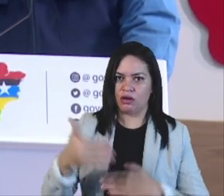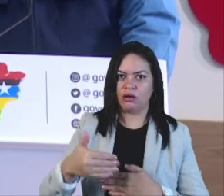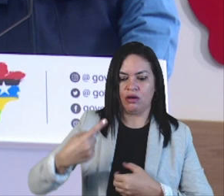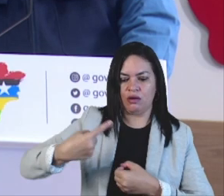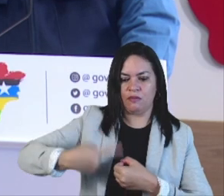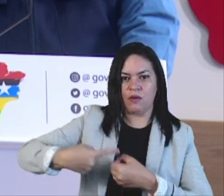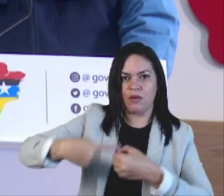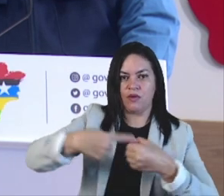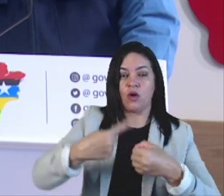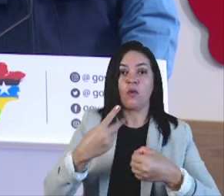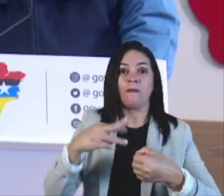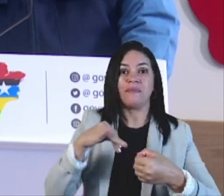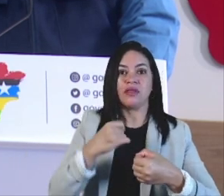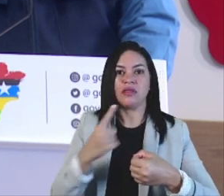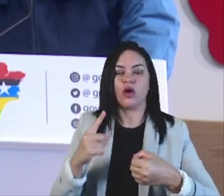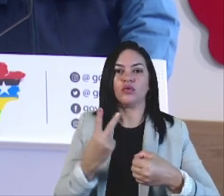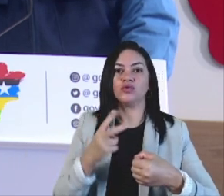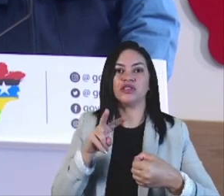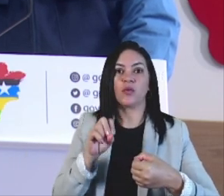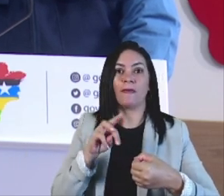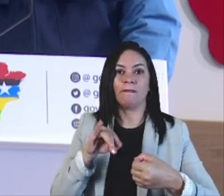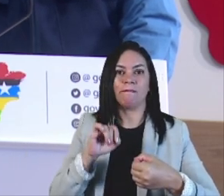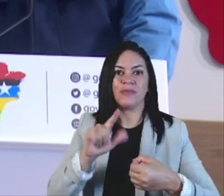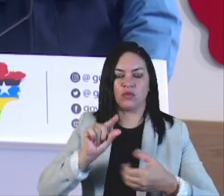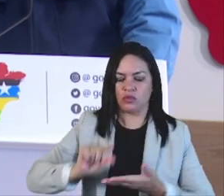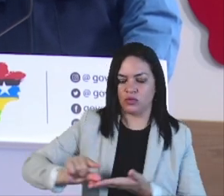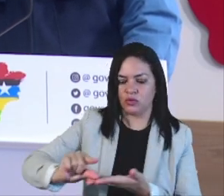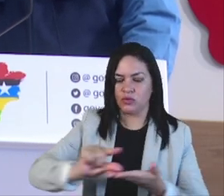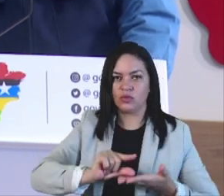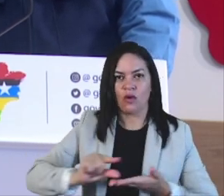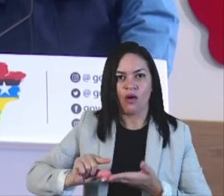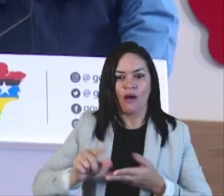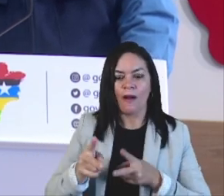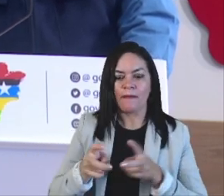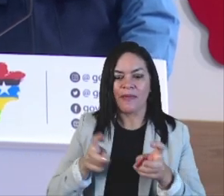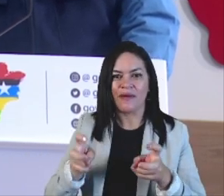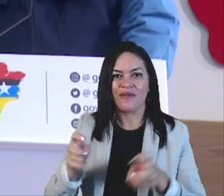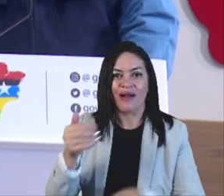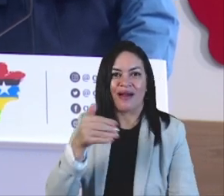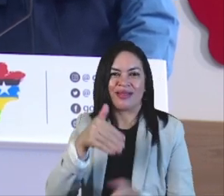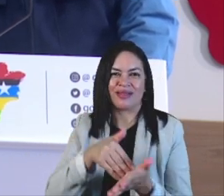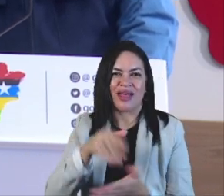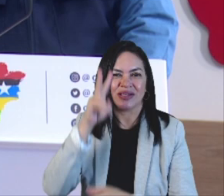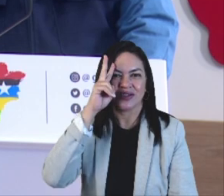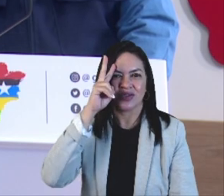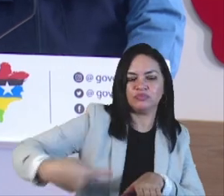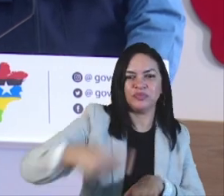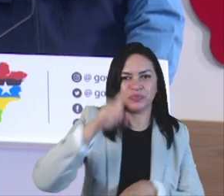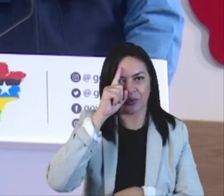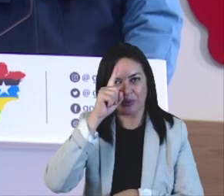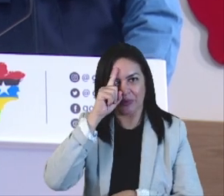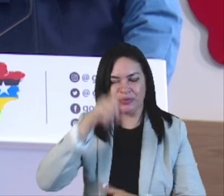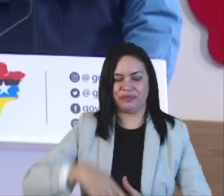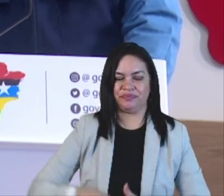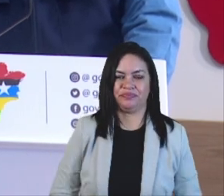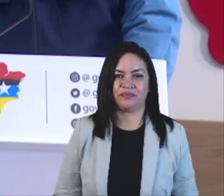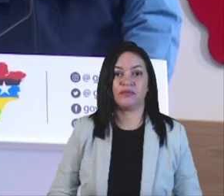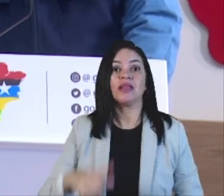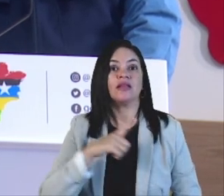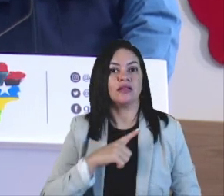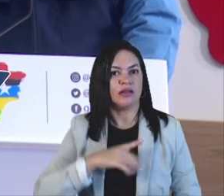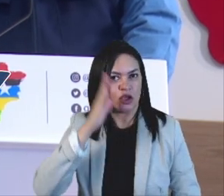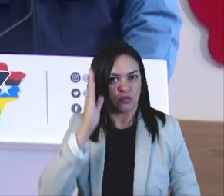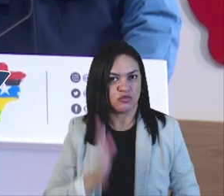São necessárias 10 milhões de doses para a proteção efetiva da população maranhense Nós temos